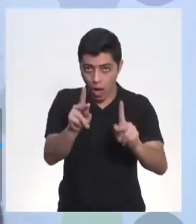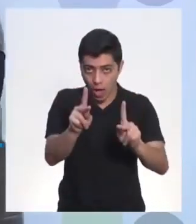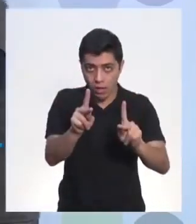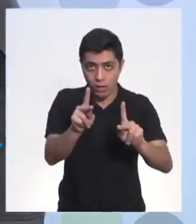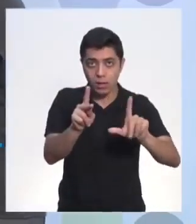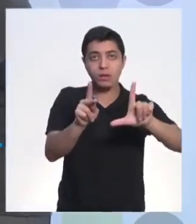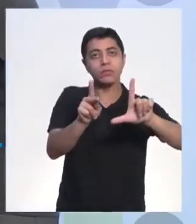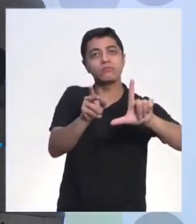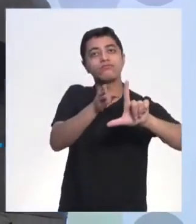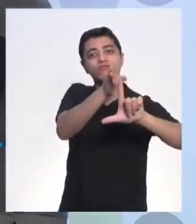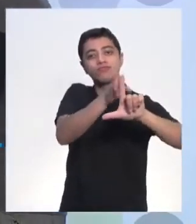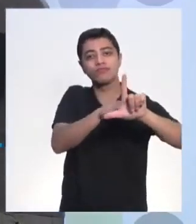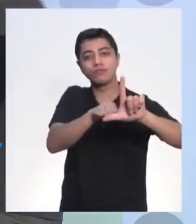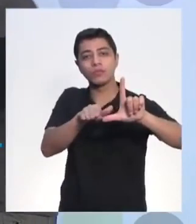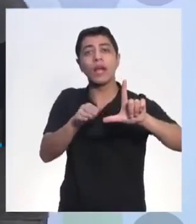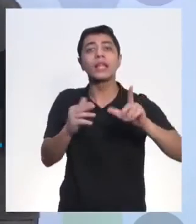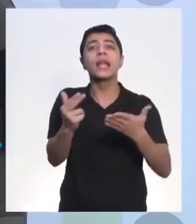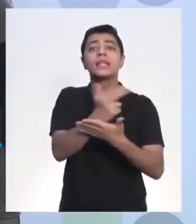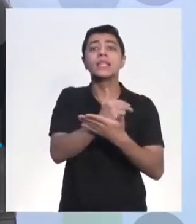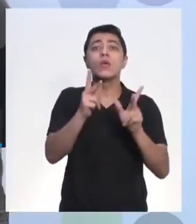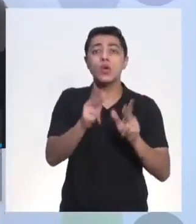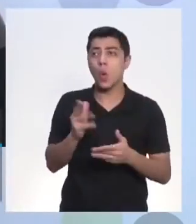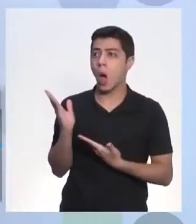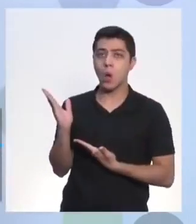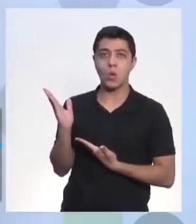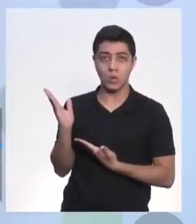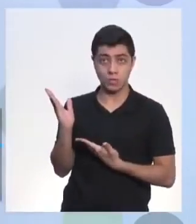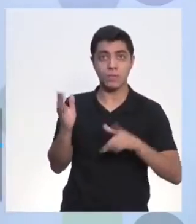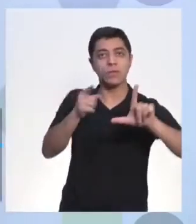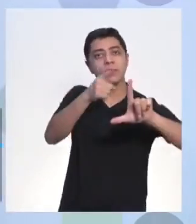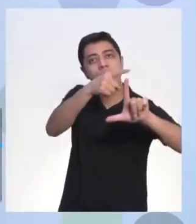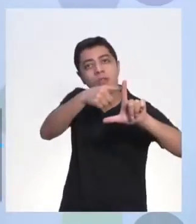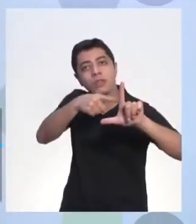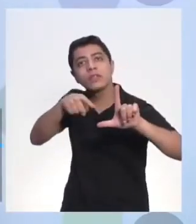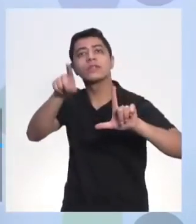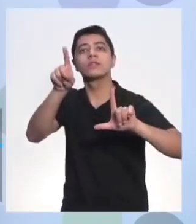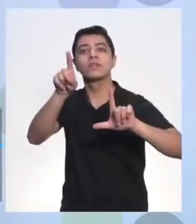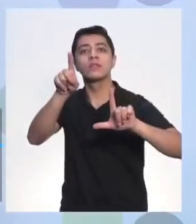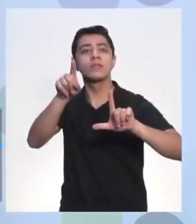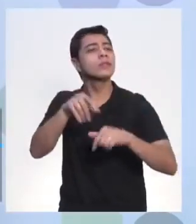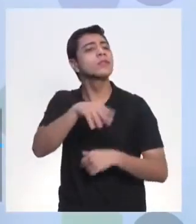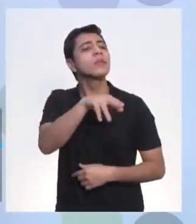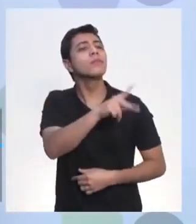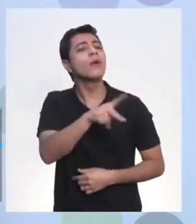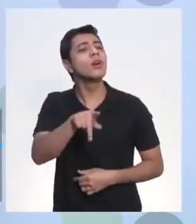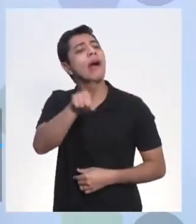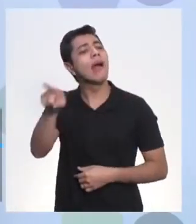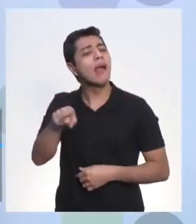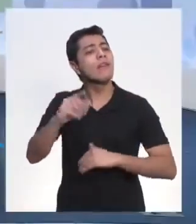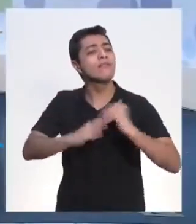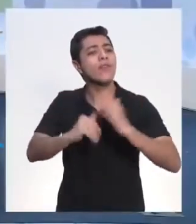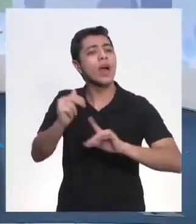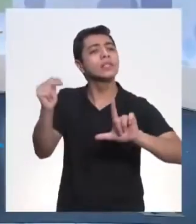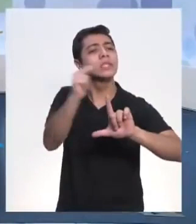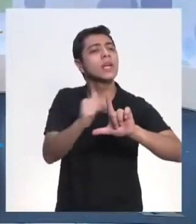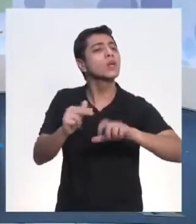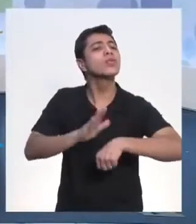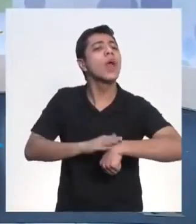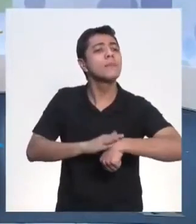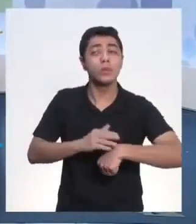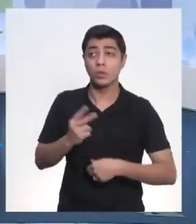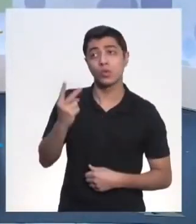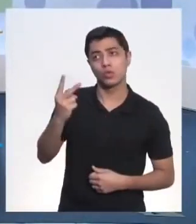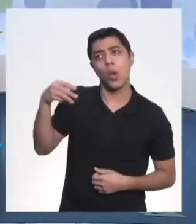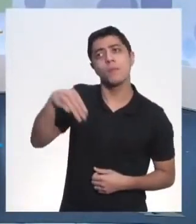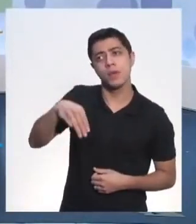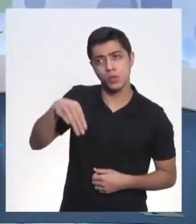cartesiano. Vai ficar uma curva como essa, tá bom? Professora Inês, quanto tempo eles vão ter para essa atividade? Professora Roberta, 2 minutos.